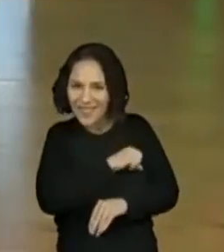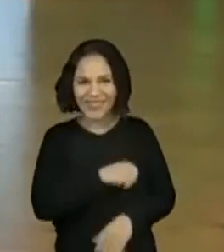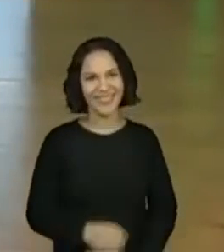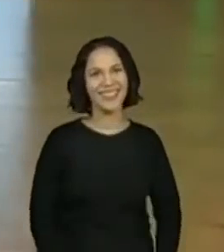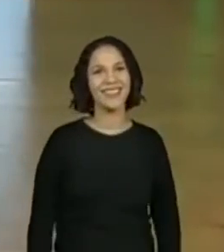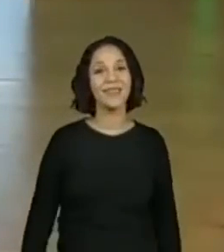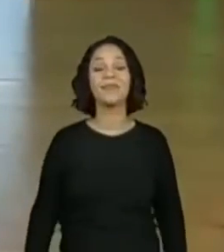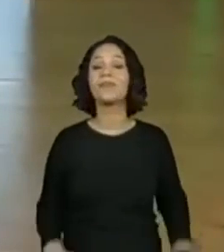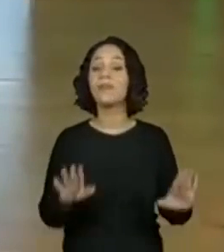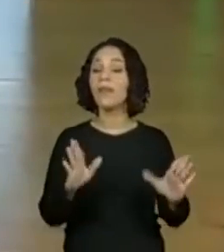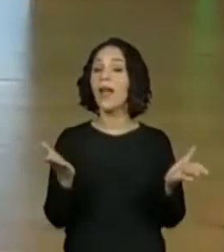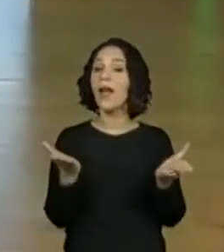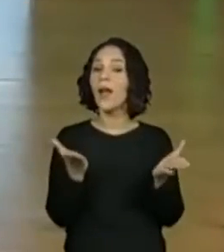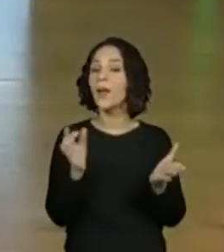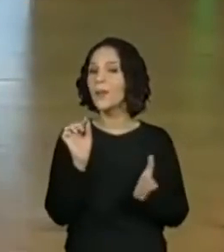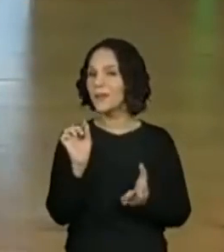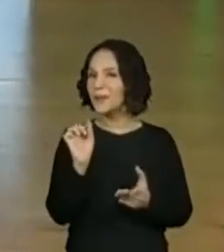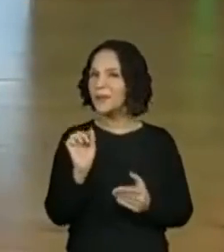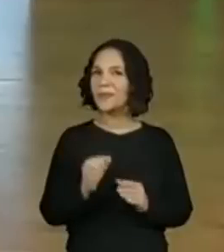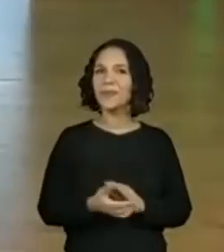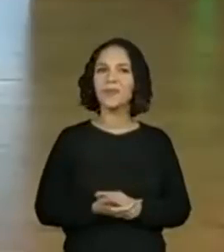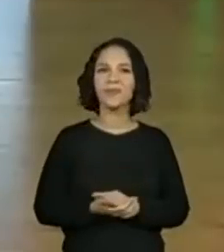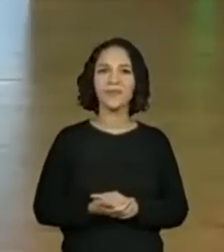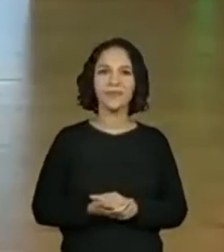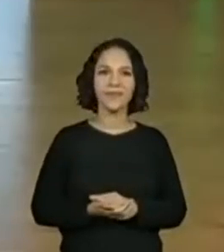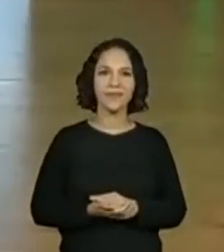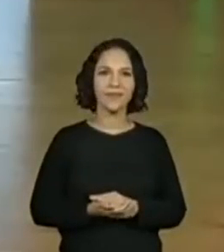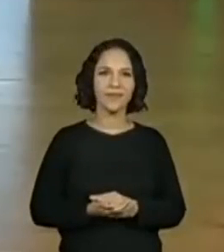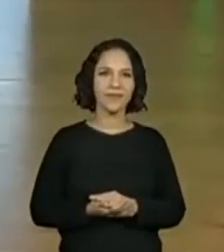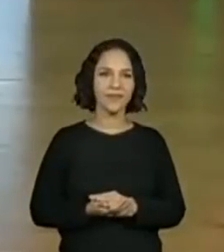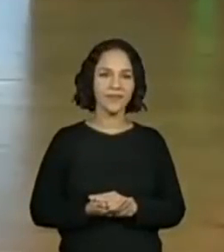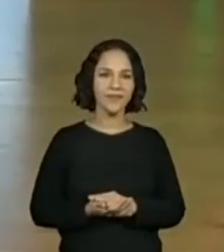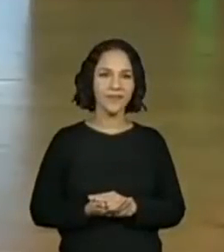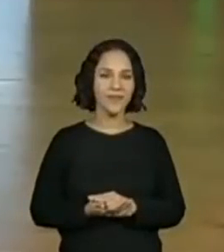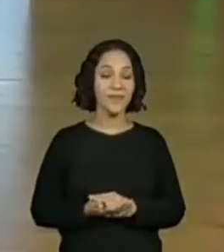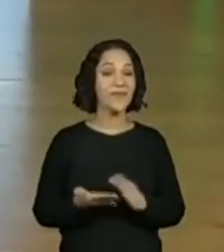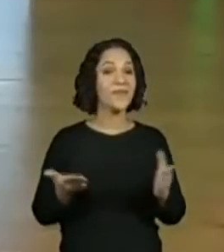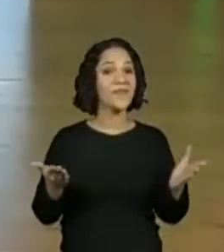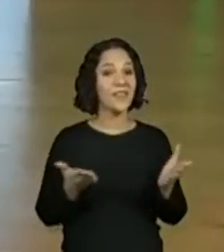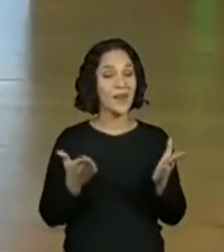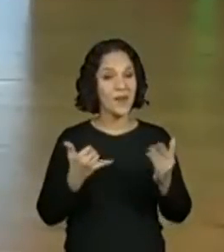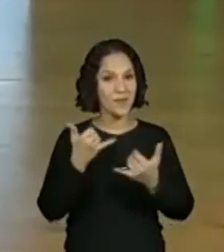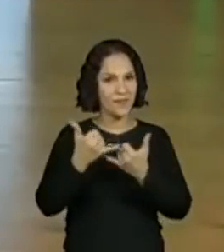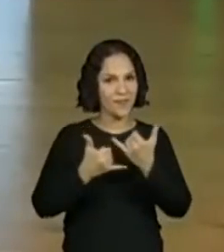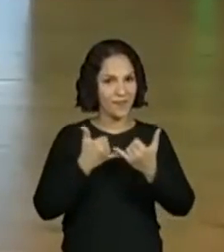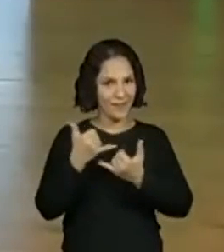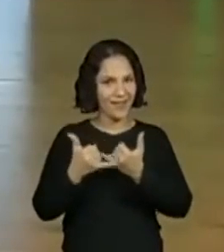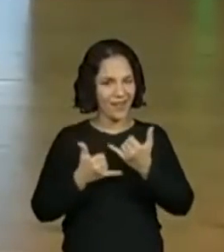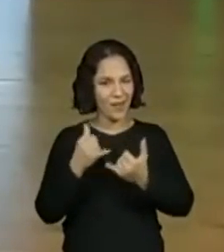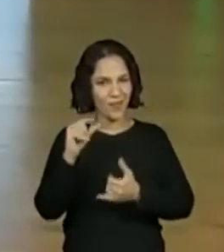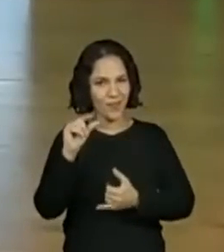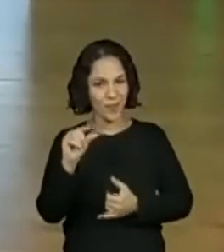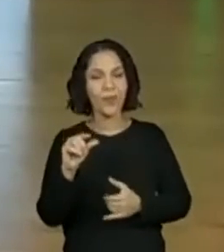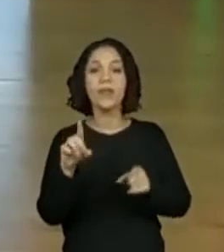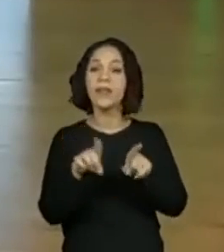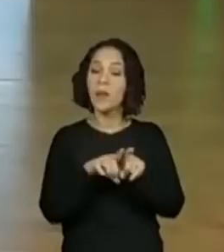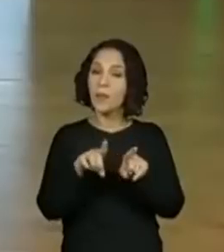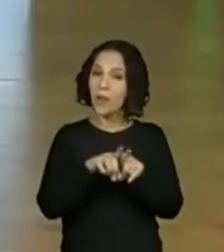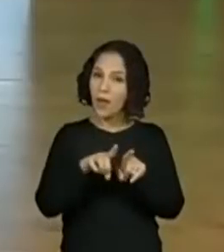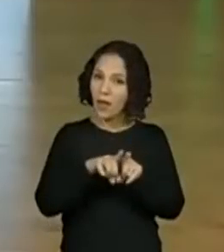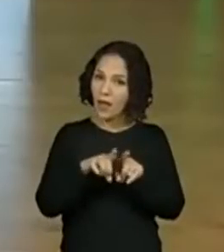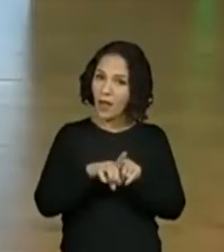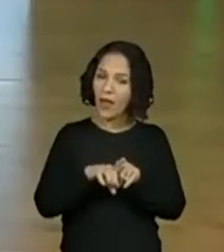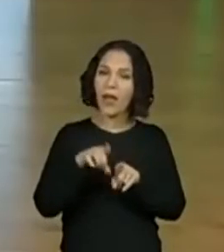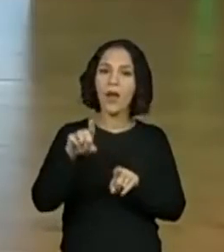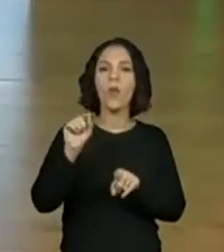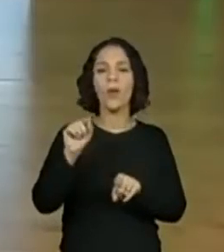Uhum. E agora? E agora, peraí. Agora, a gente vai brincar um pouquinho também com a